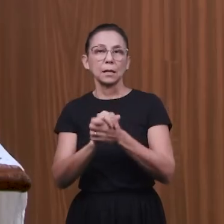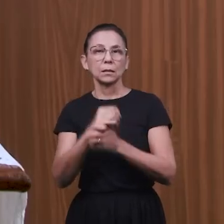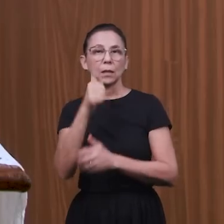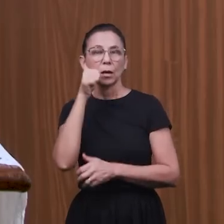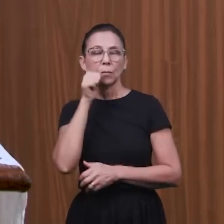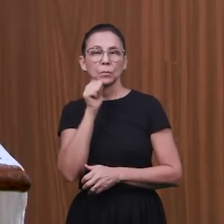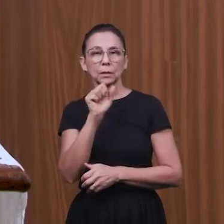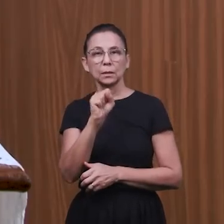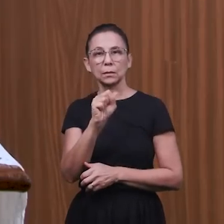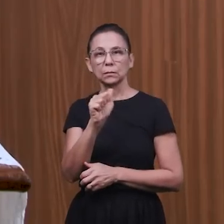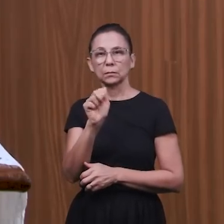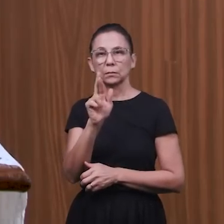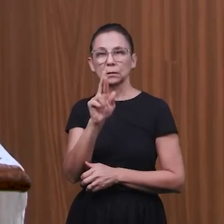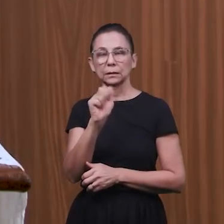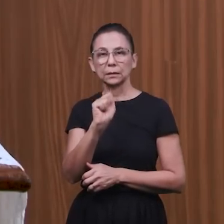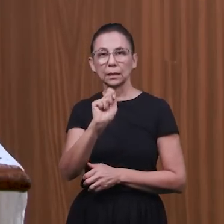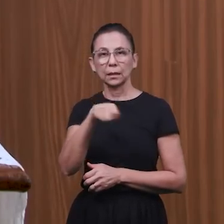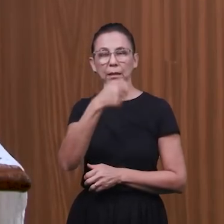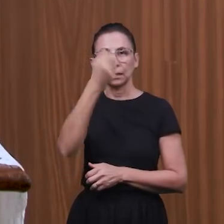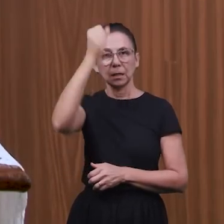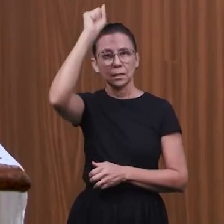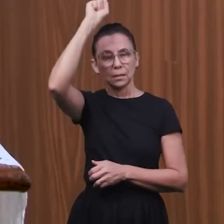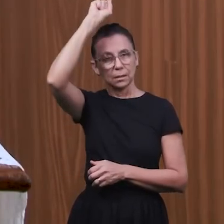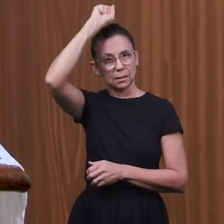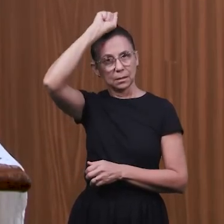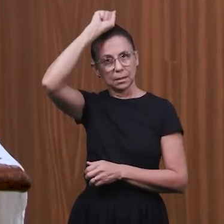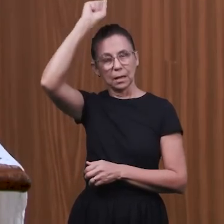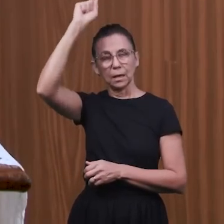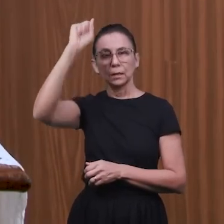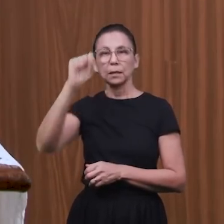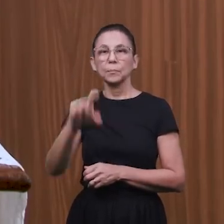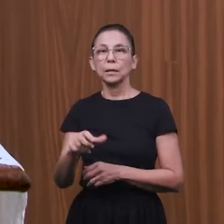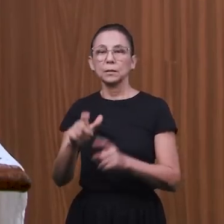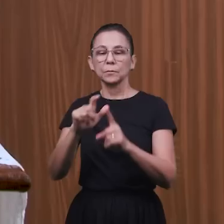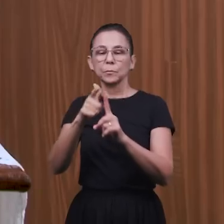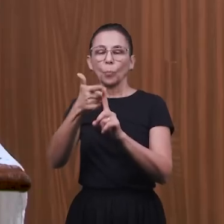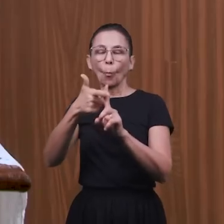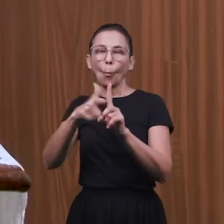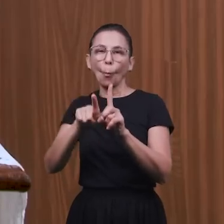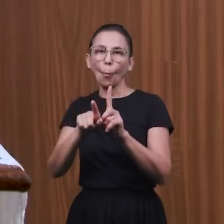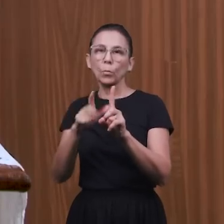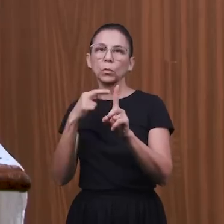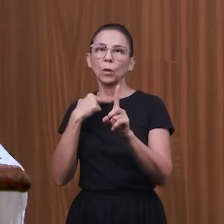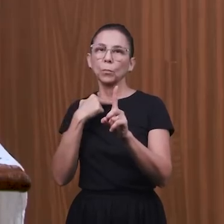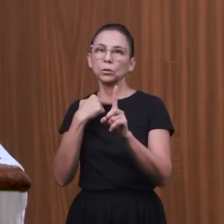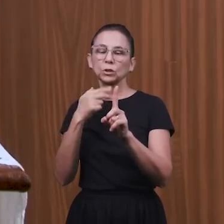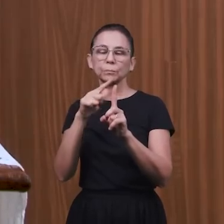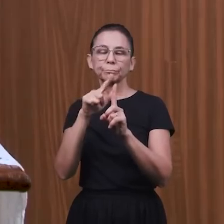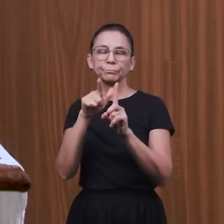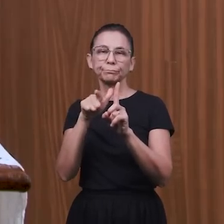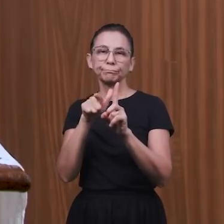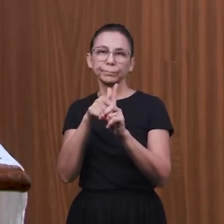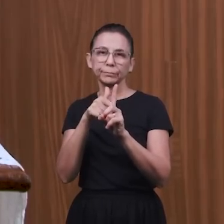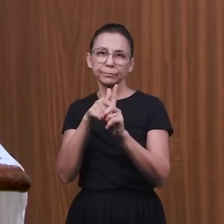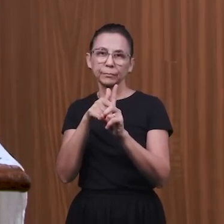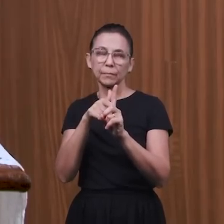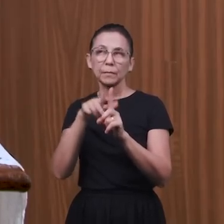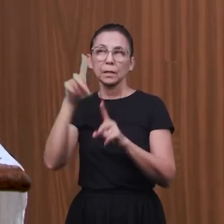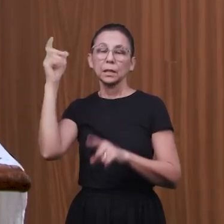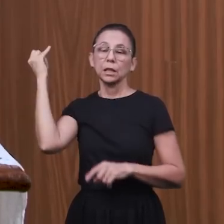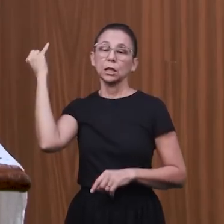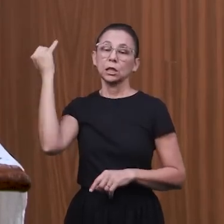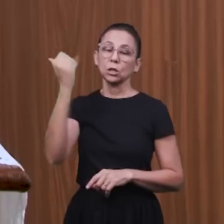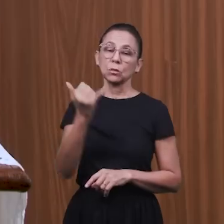disse assim: e em ti serão benditas todas as famílias da terra. Em Abraão, como se ele não tinha descendência, Deus dá a ele